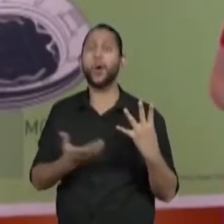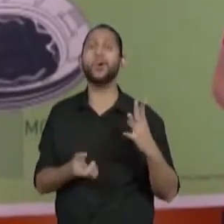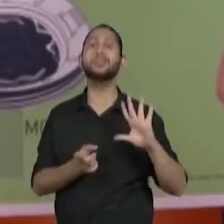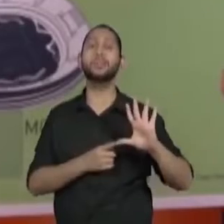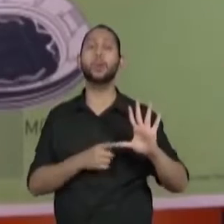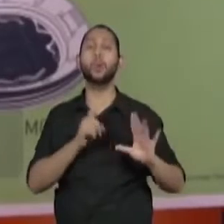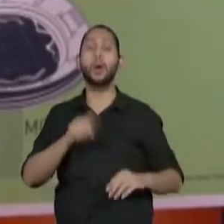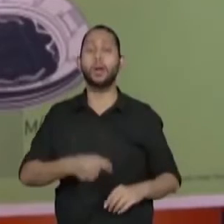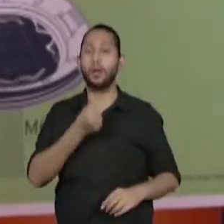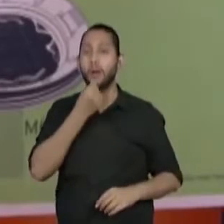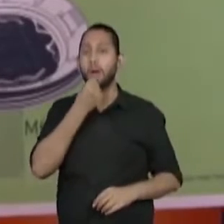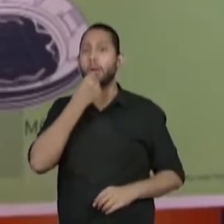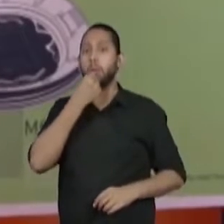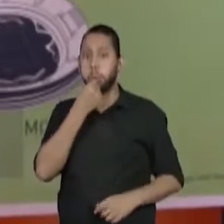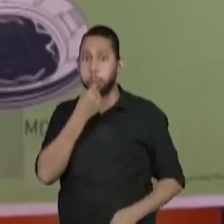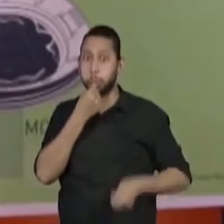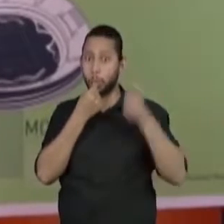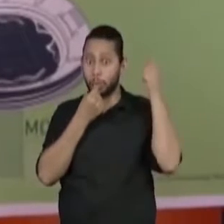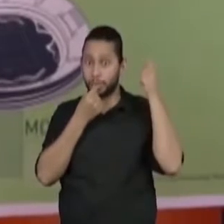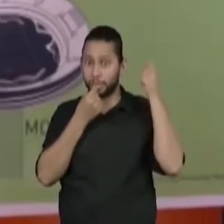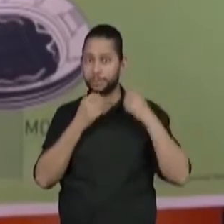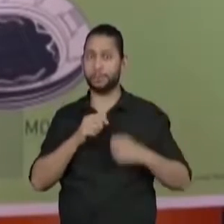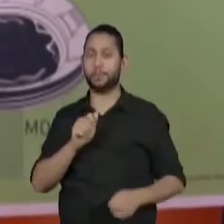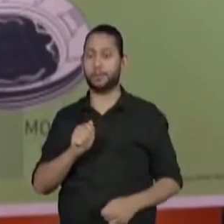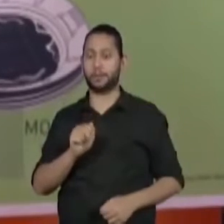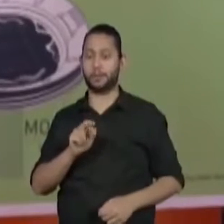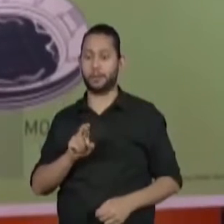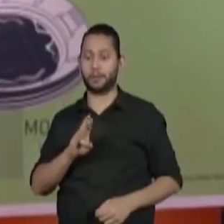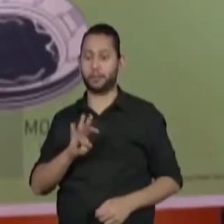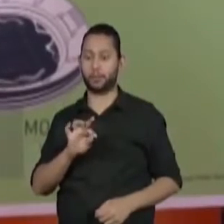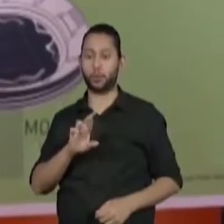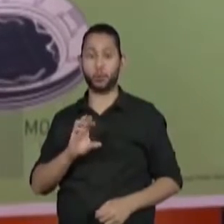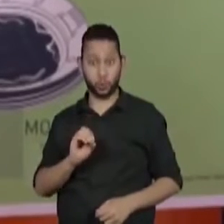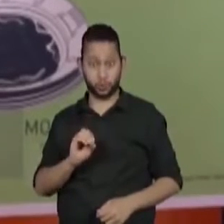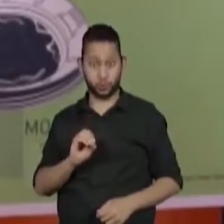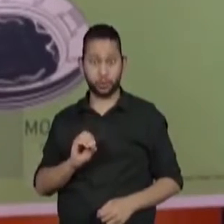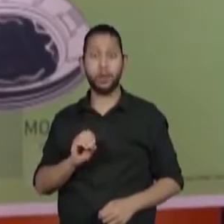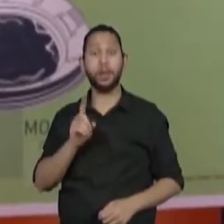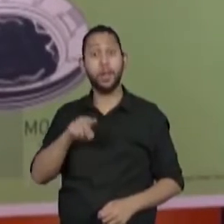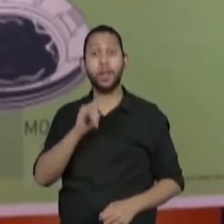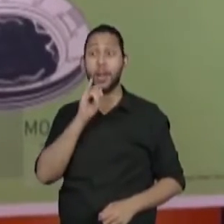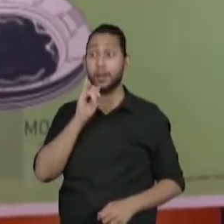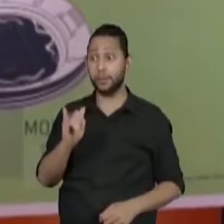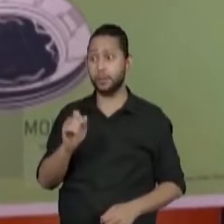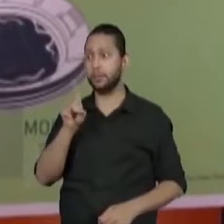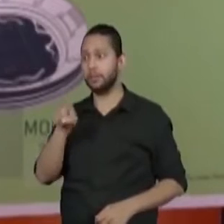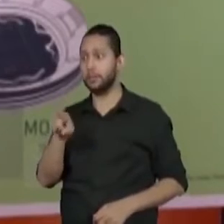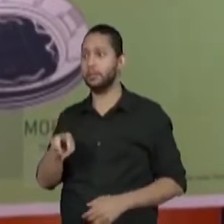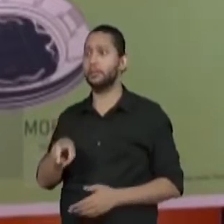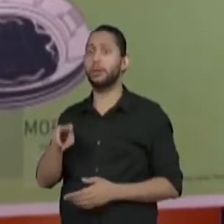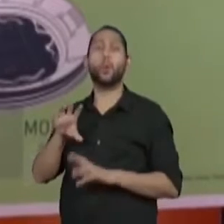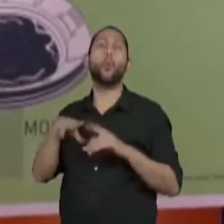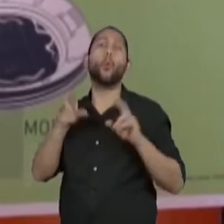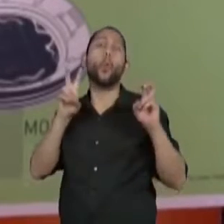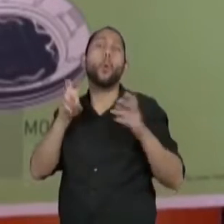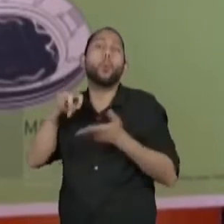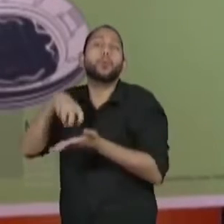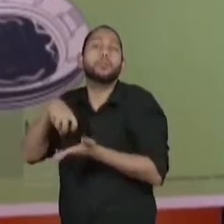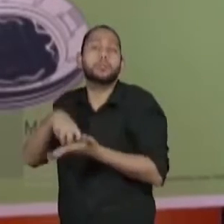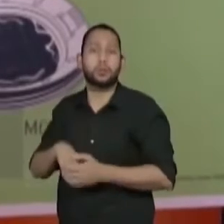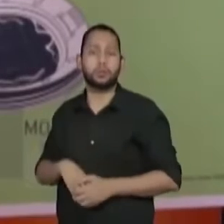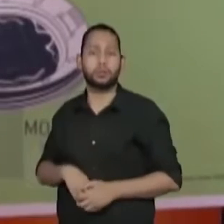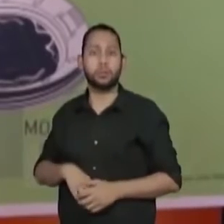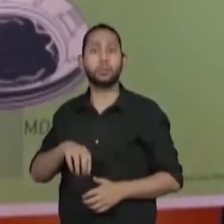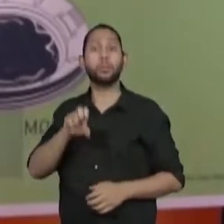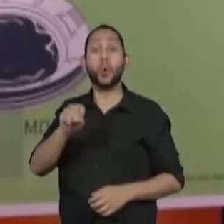autoridade. Inclusive, é ele que determina o tipo da infração ali, né? Ele pode